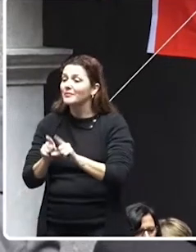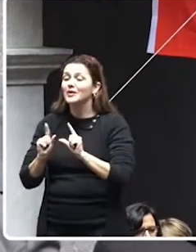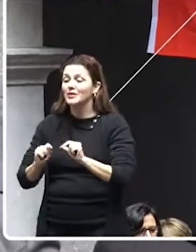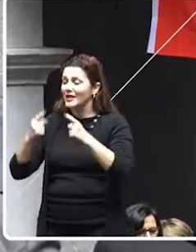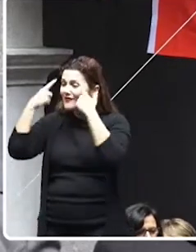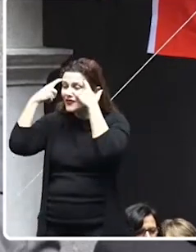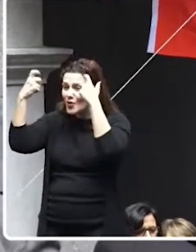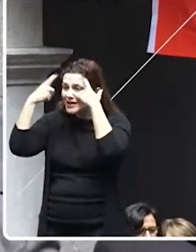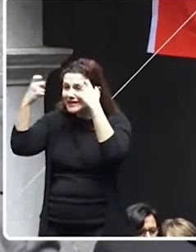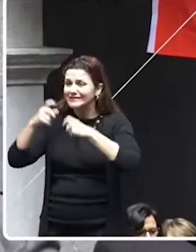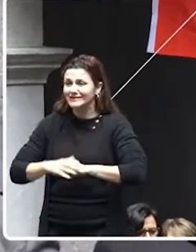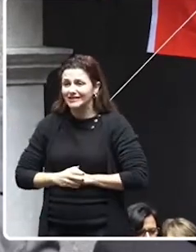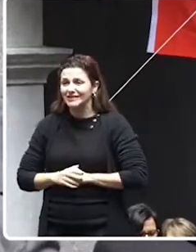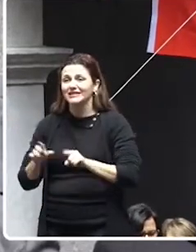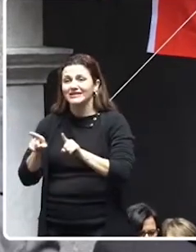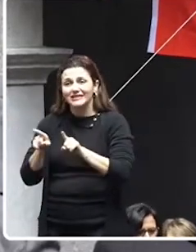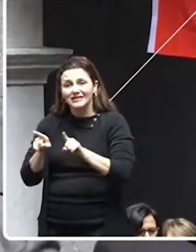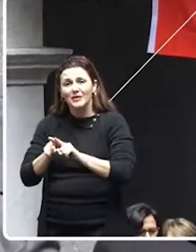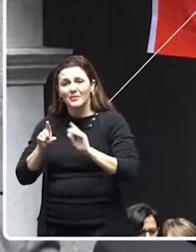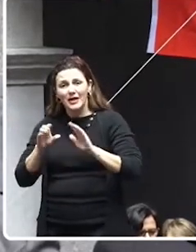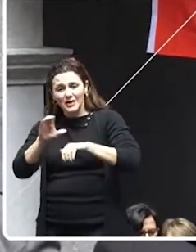à ruptura da ordem constitucional.